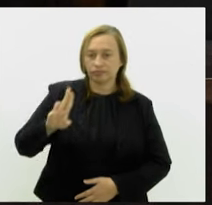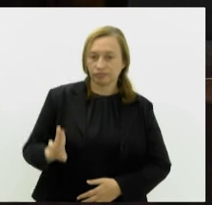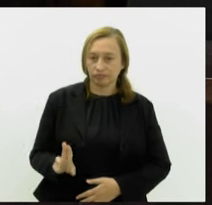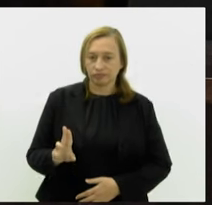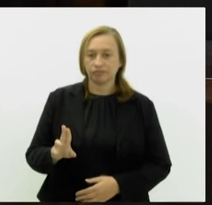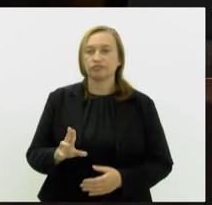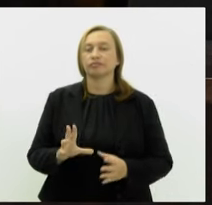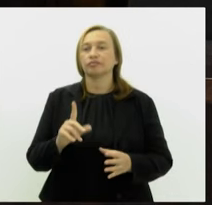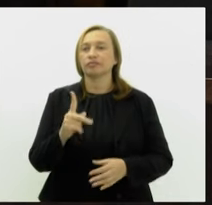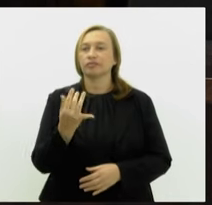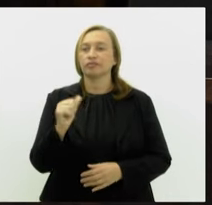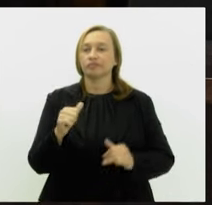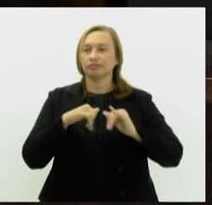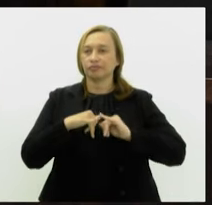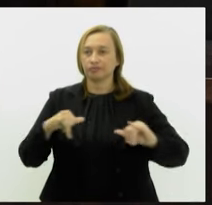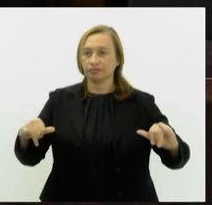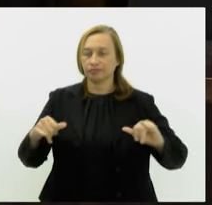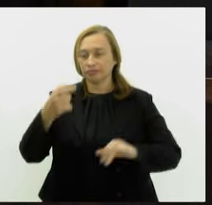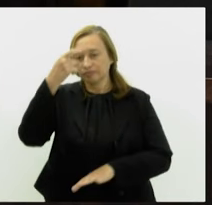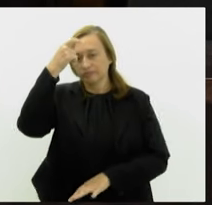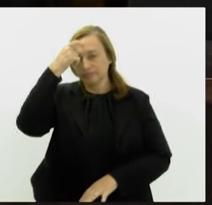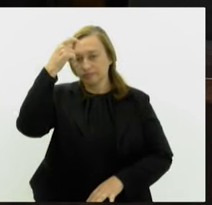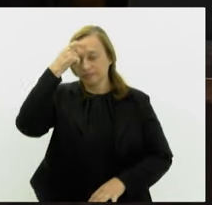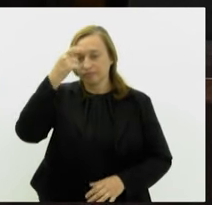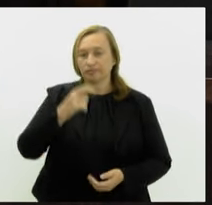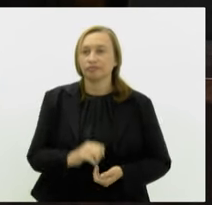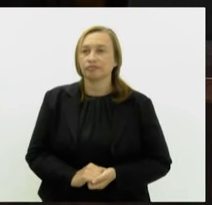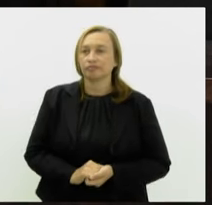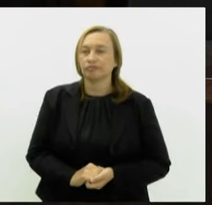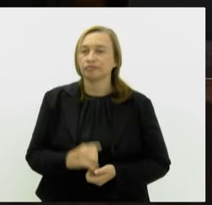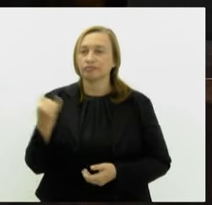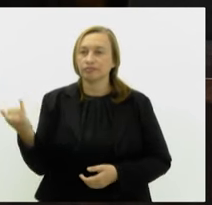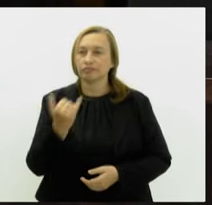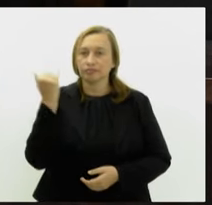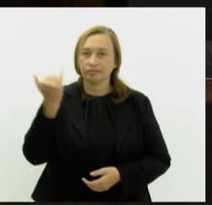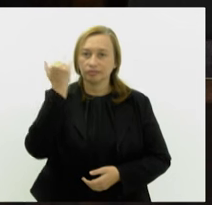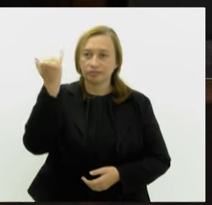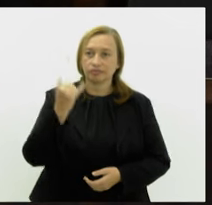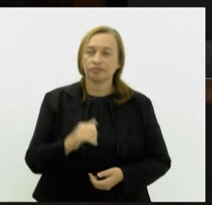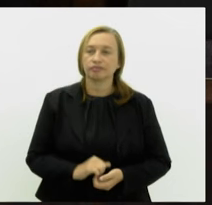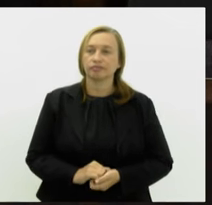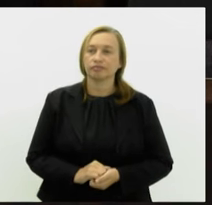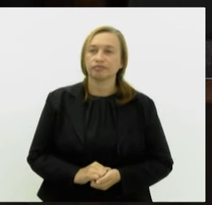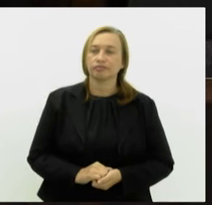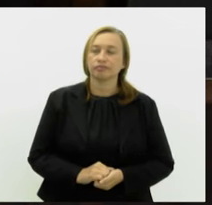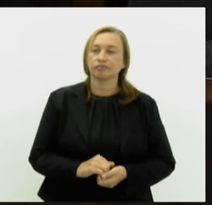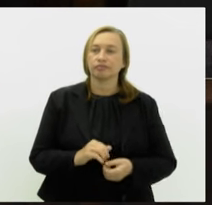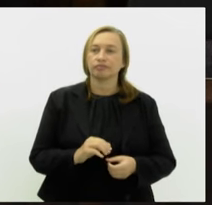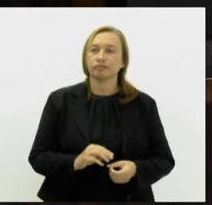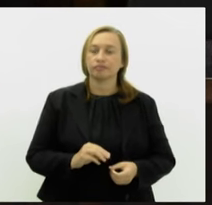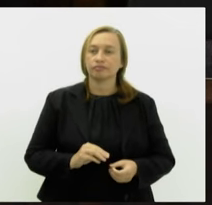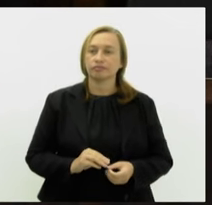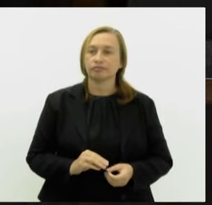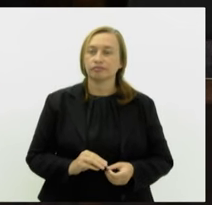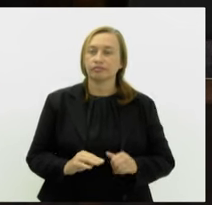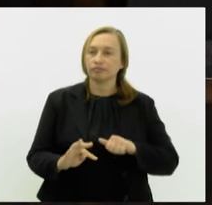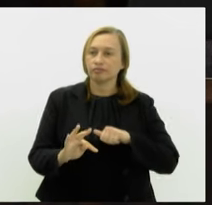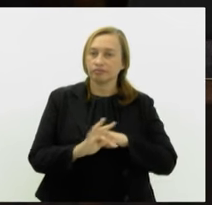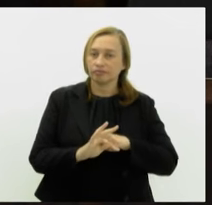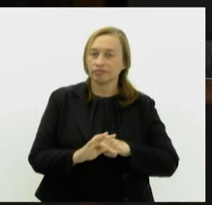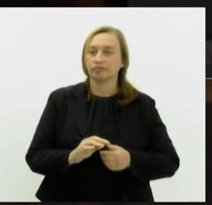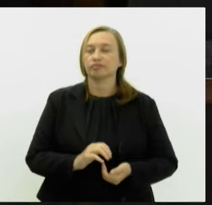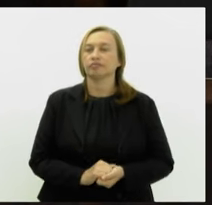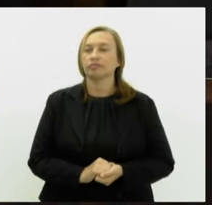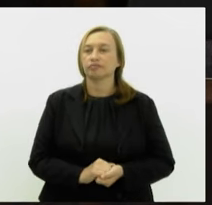sobre a campanha informativa e de conscientização sobre a importância dos métodos e das técnicas de contracepção e